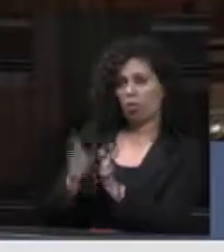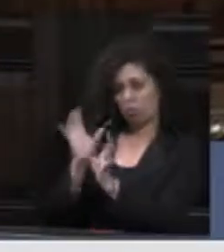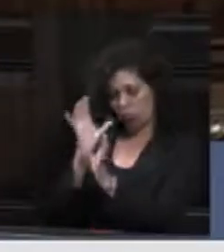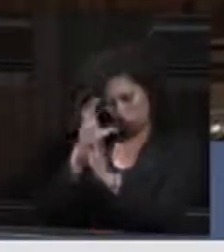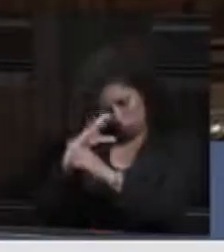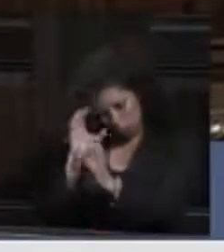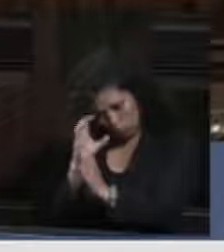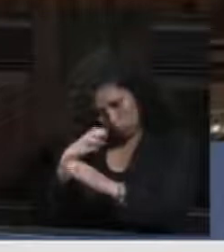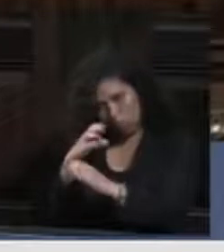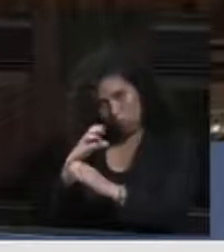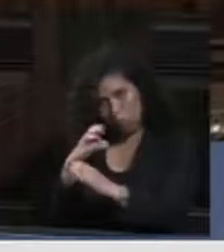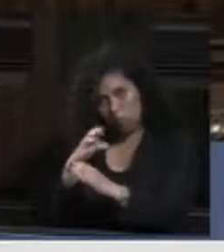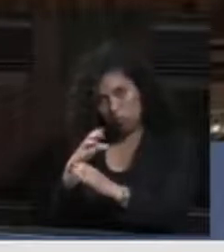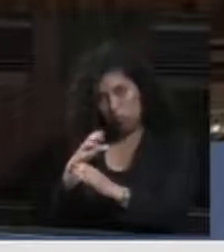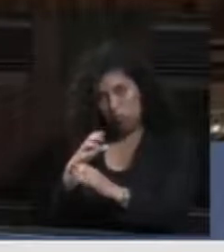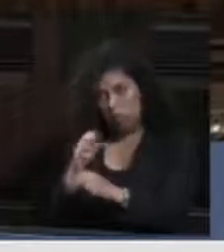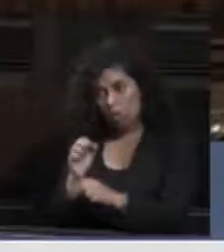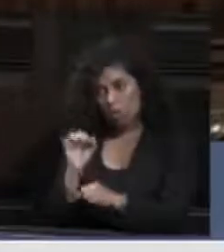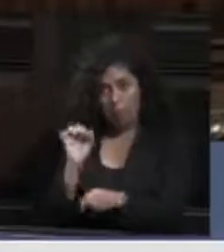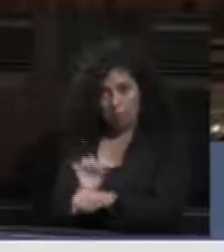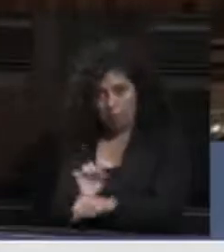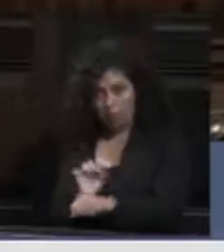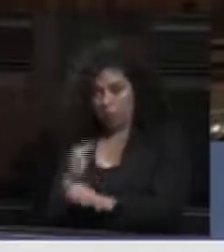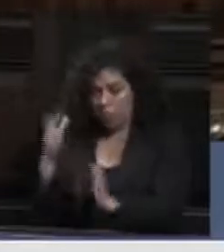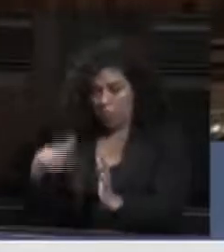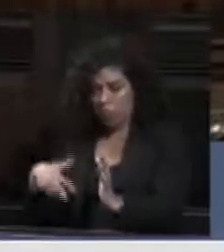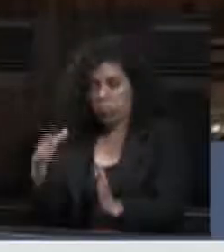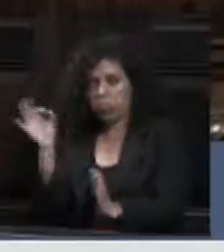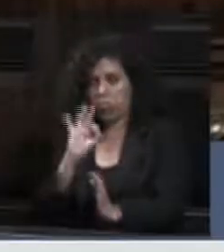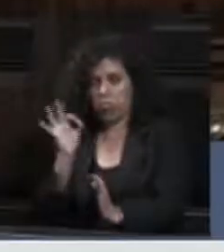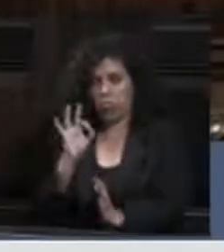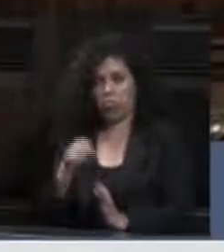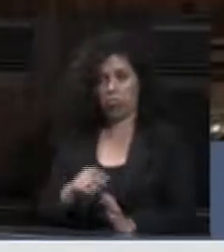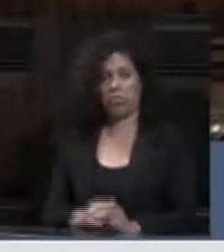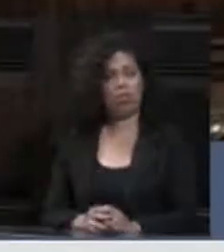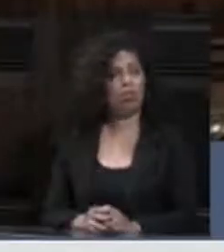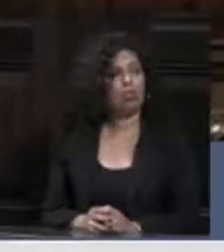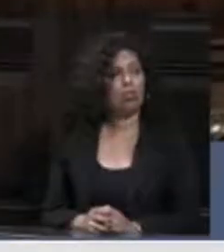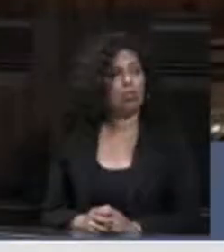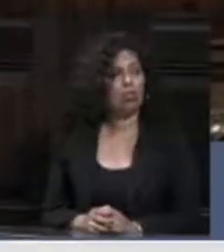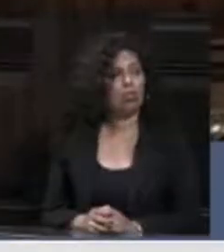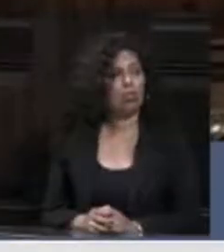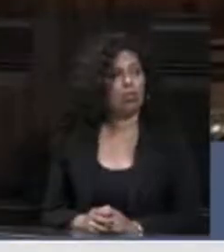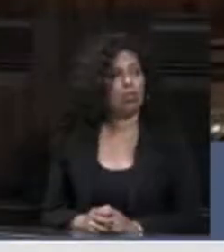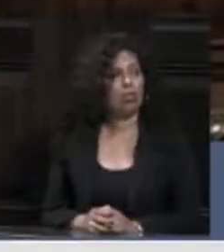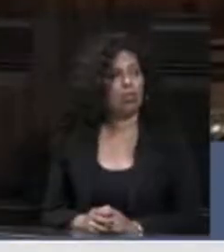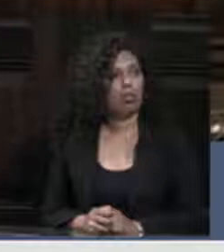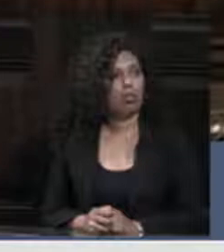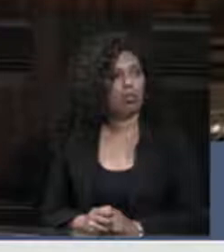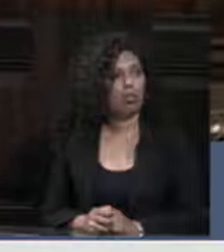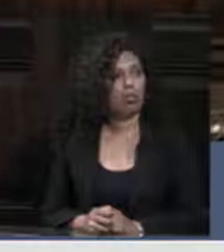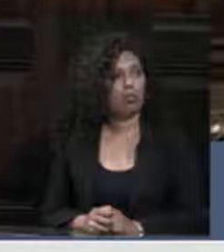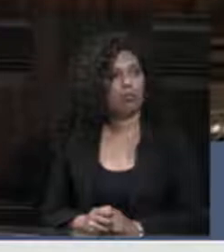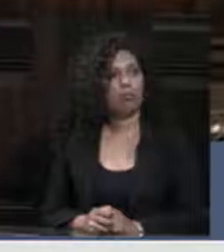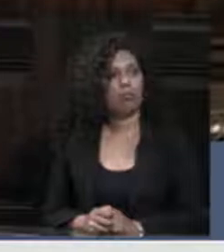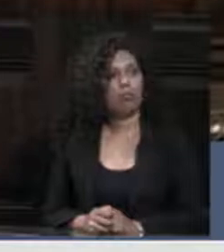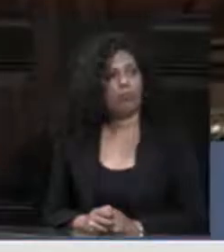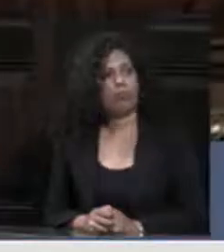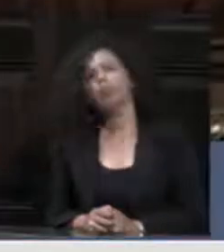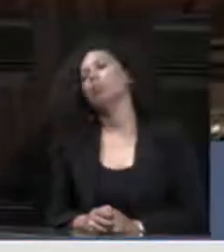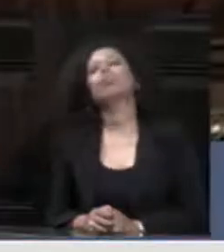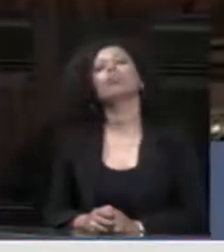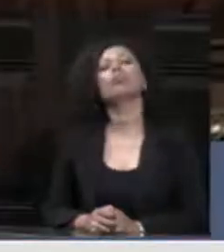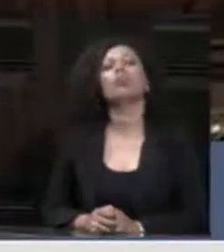também é no Rio de Janeiro, de maneira esquizofrênica, o secretário de Assistência Social. Uma mixórdia, aliás, essa secretaria, uma